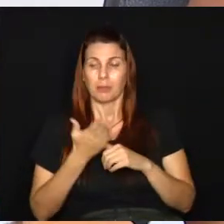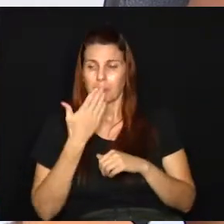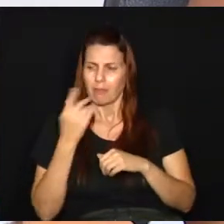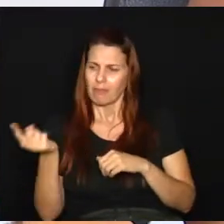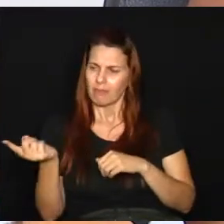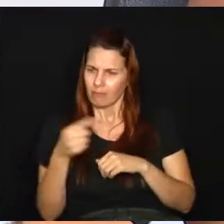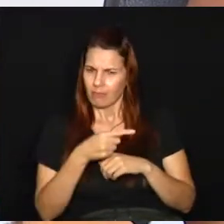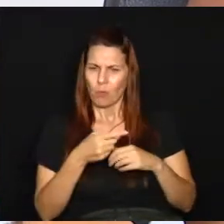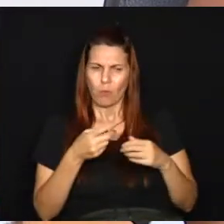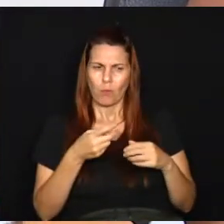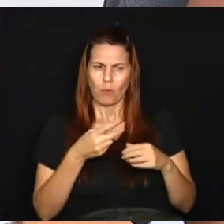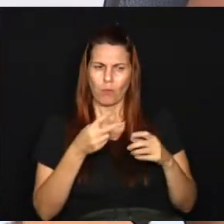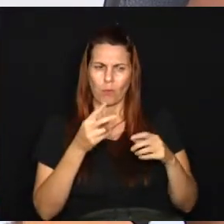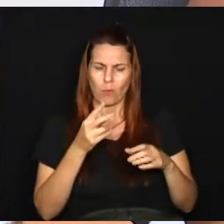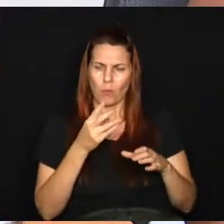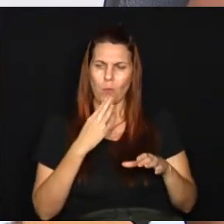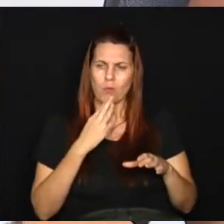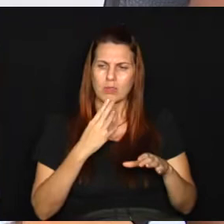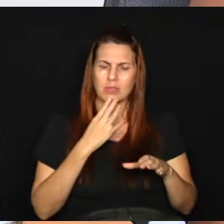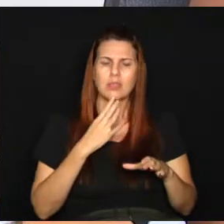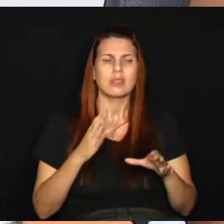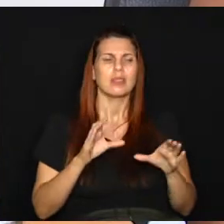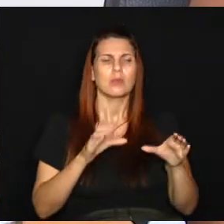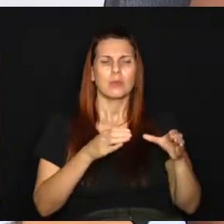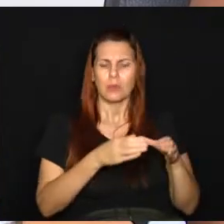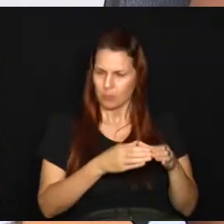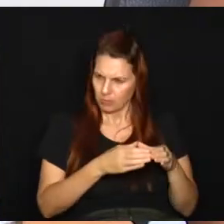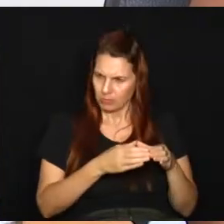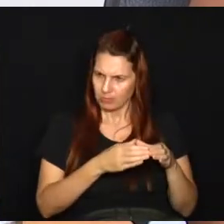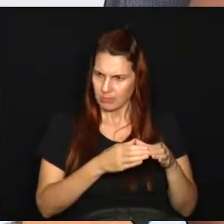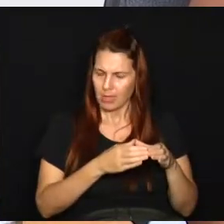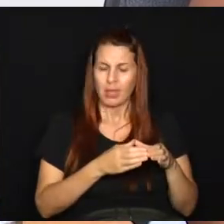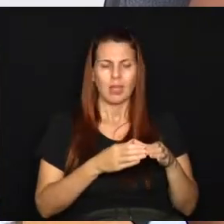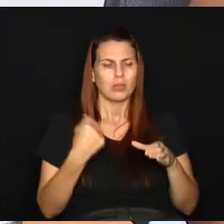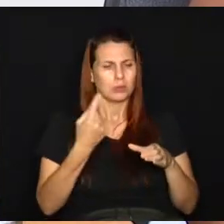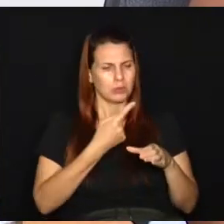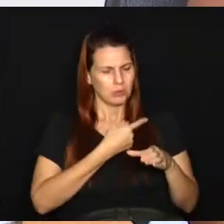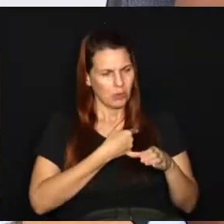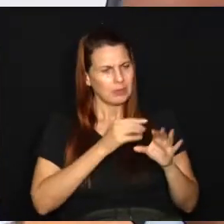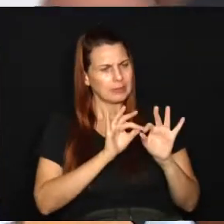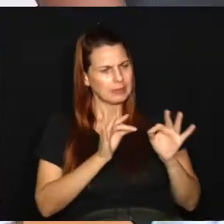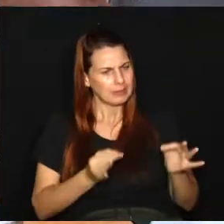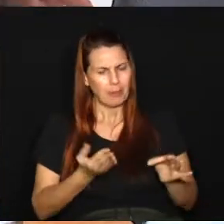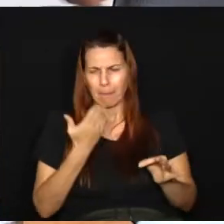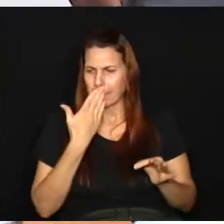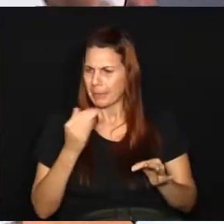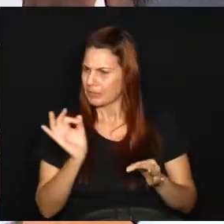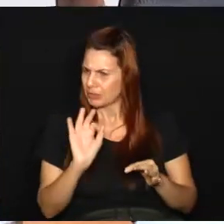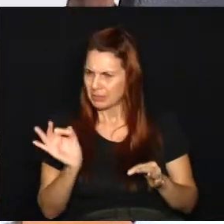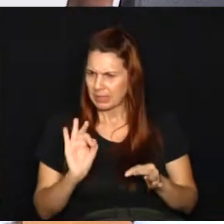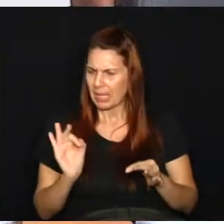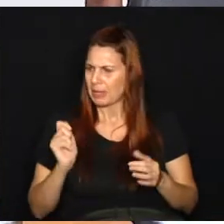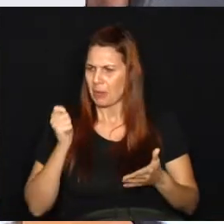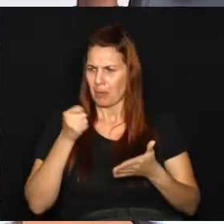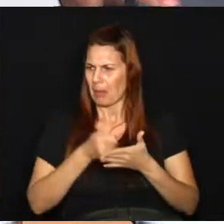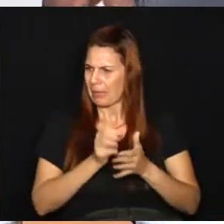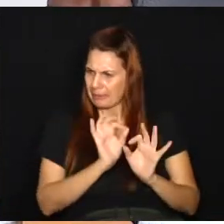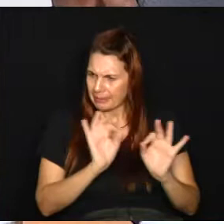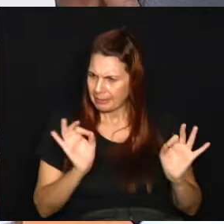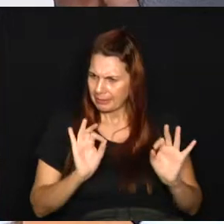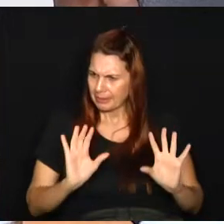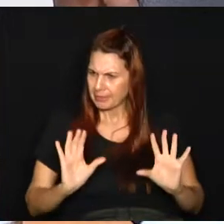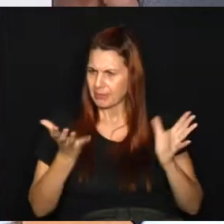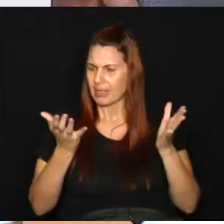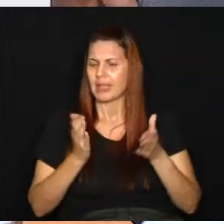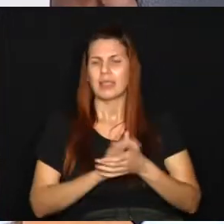conhecer a comunidade Menino Chorão. Somos mulheres carentes, mas a gente não pede nada para ninguém, não. A gente não cobra nada nas nossas festas,